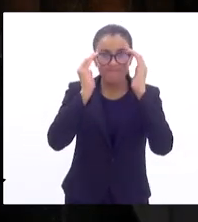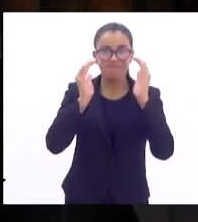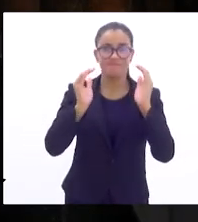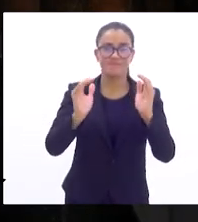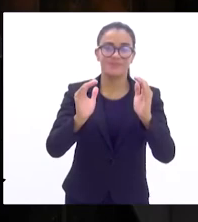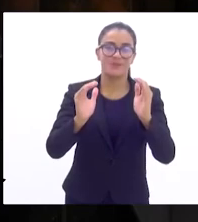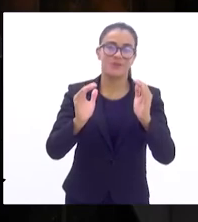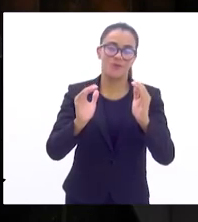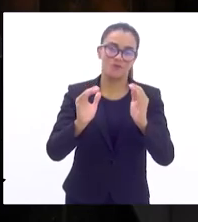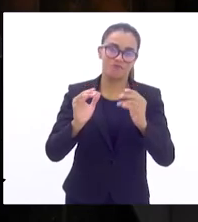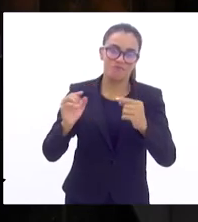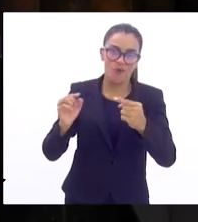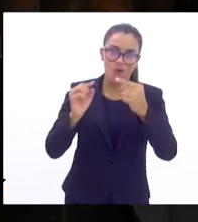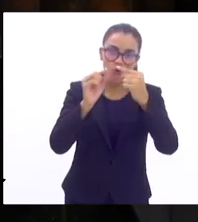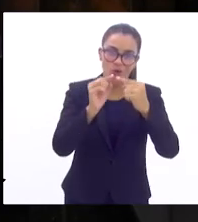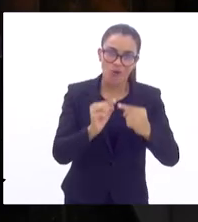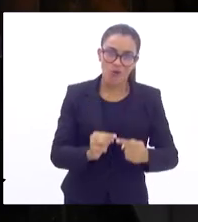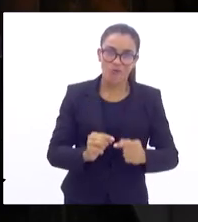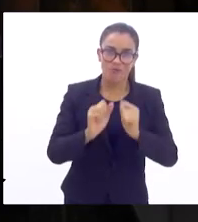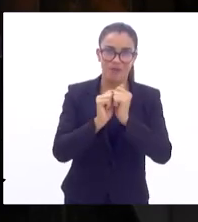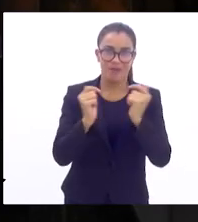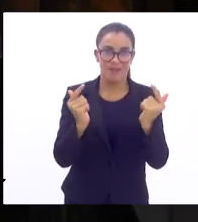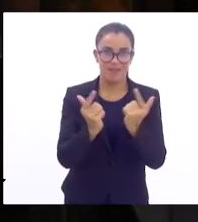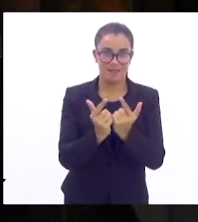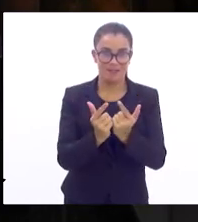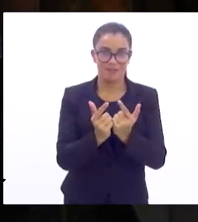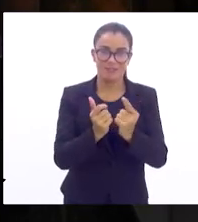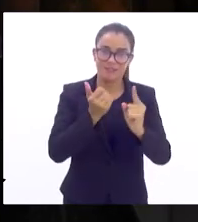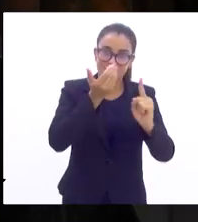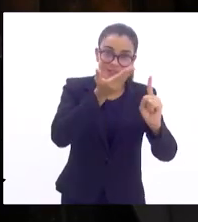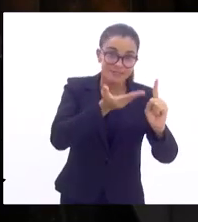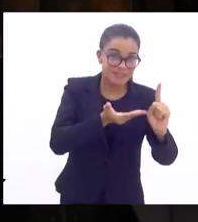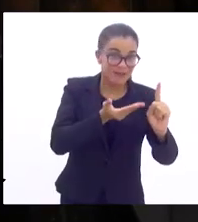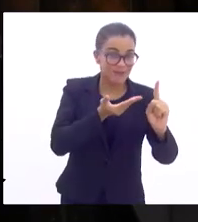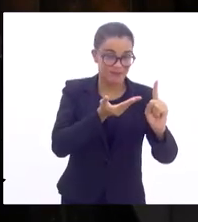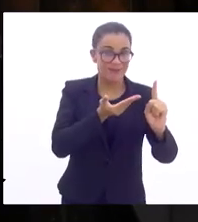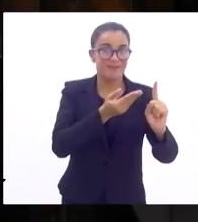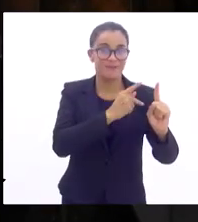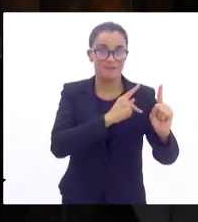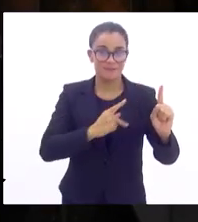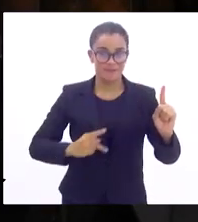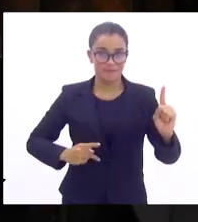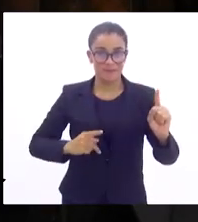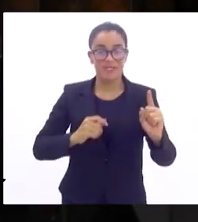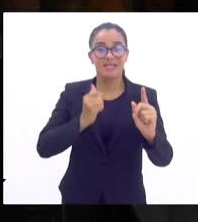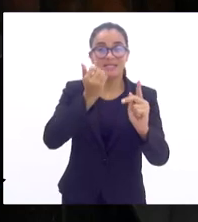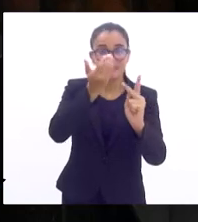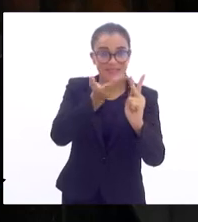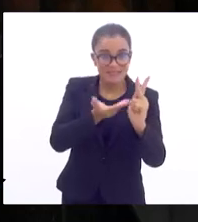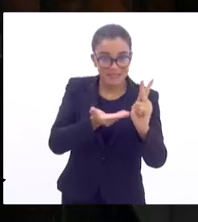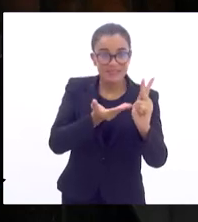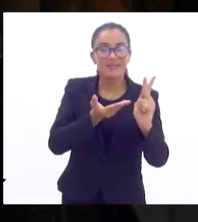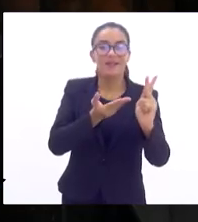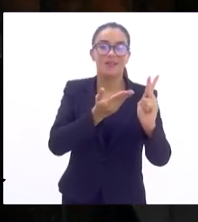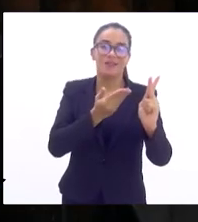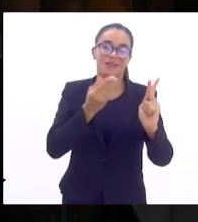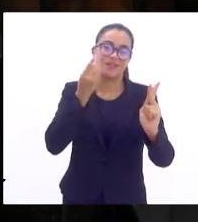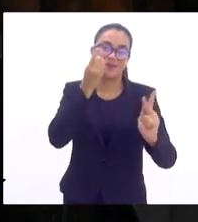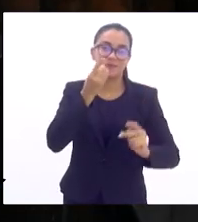casa Legislativa saudando a excelência saudando deputado deodalto